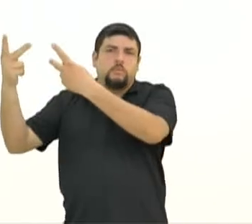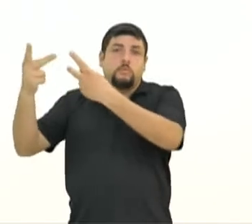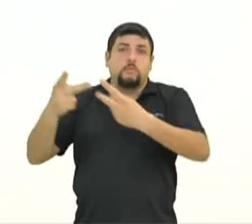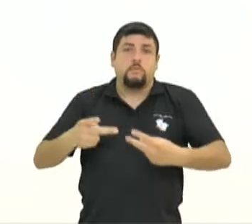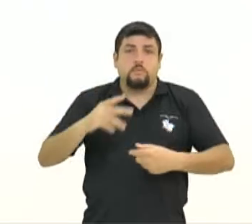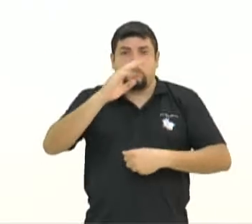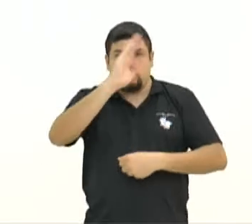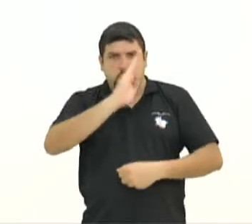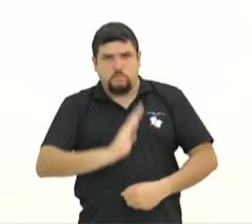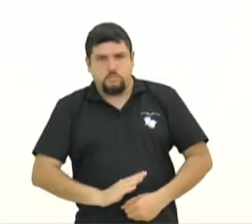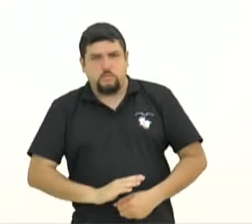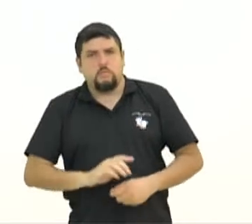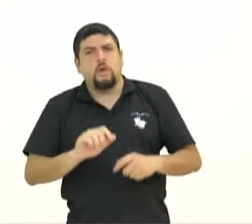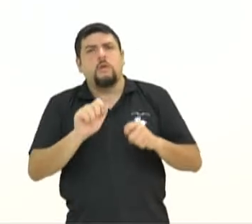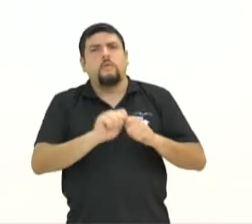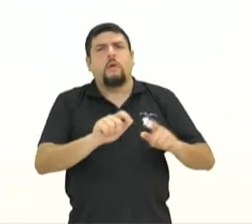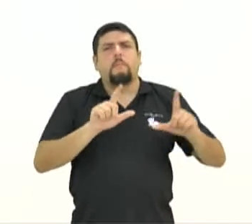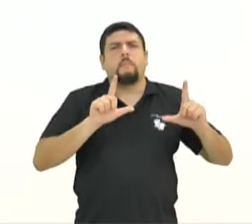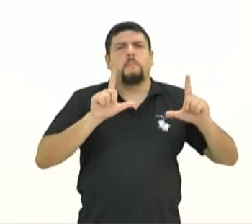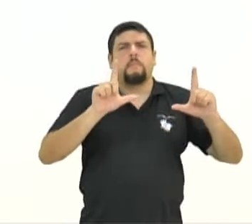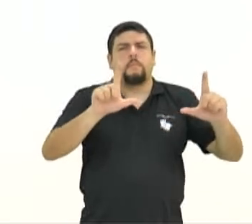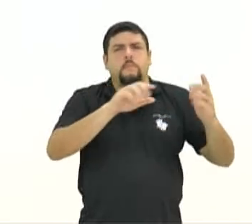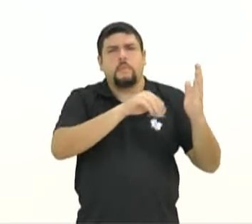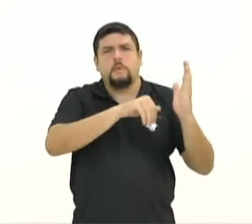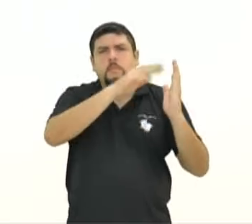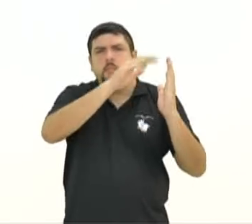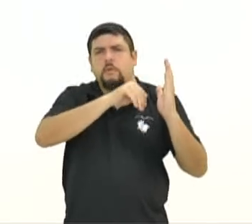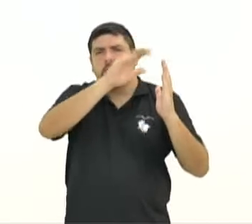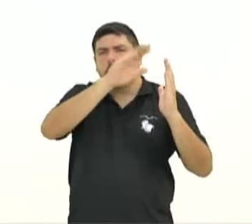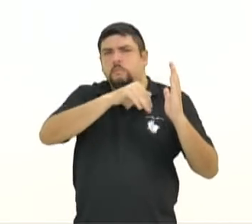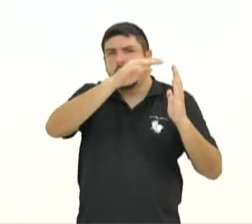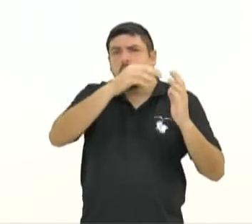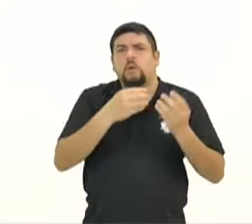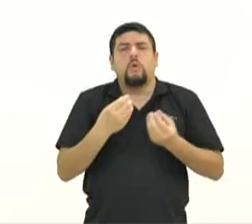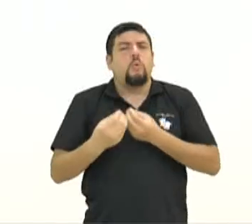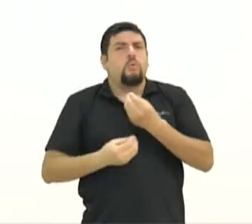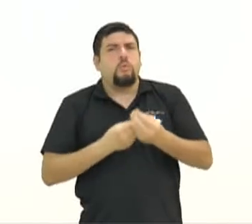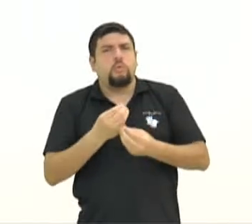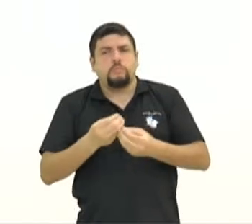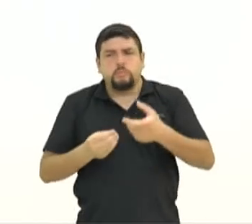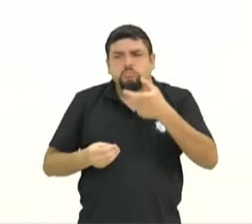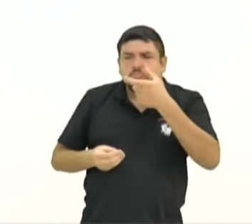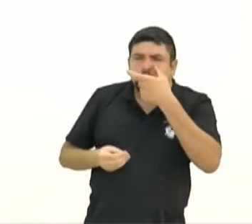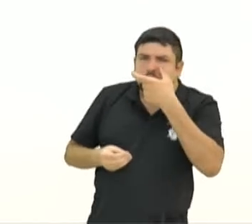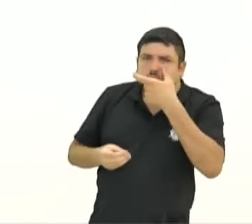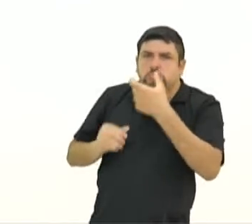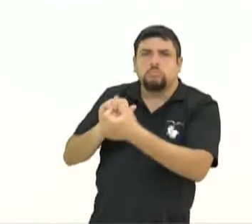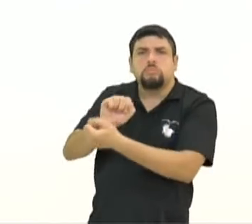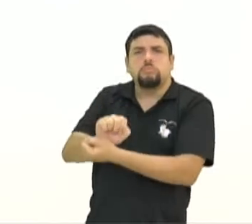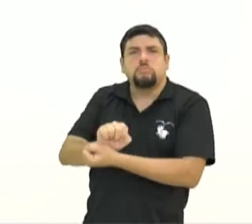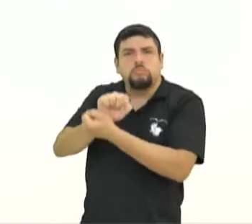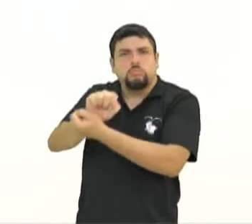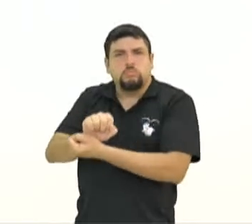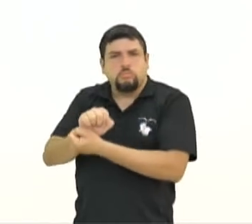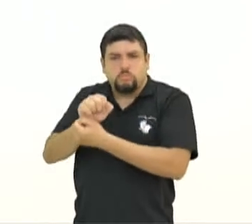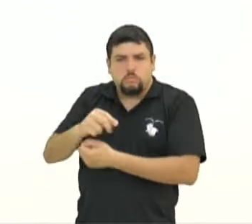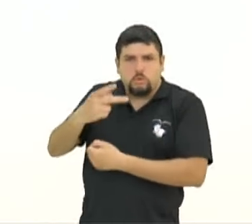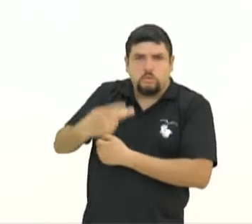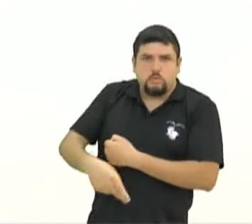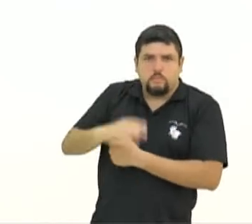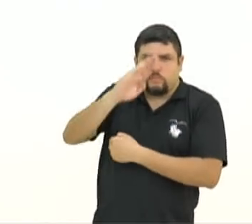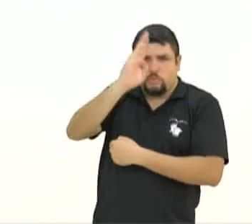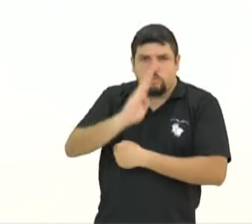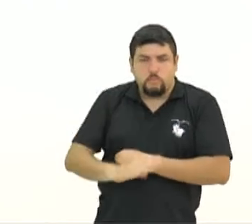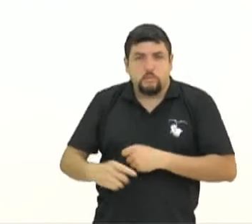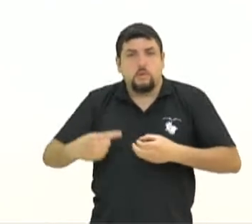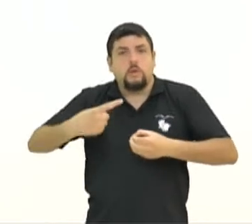vários desenhos, né, várias aquarelas, retratando o cotidiano dos escravos aqui no Brasil, o cotidiano da cidade